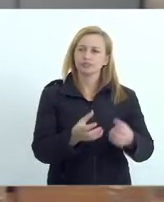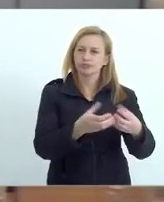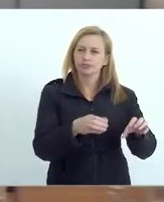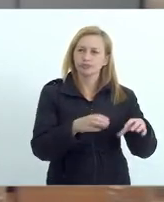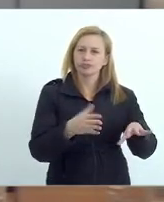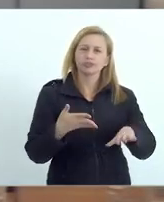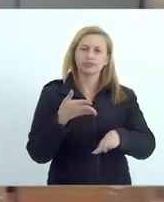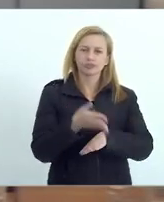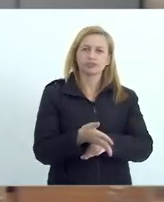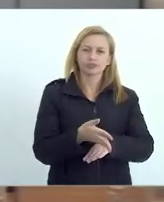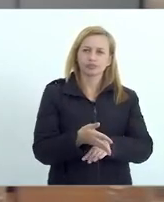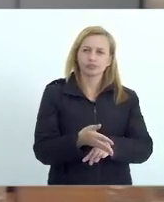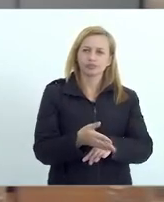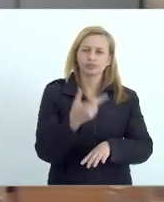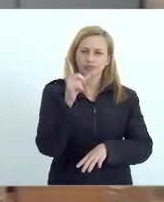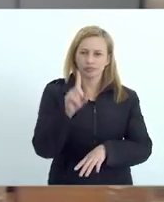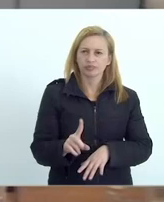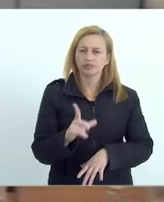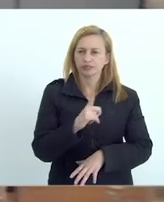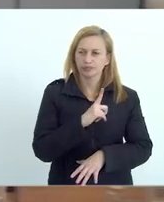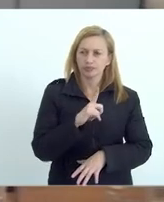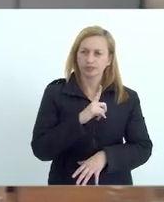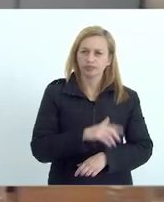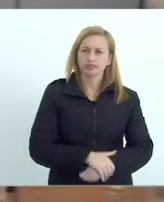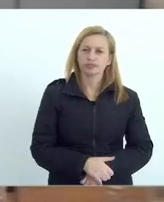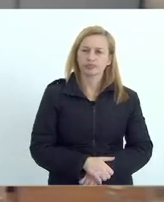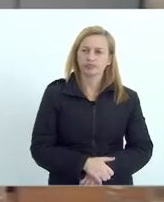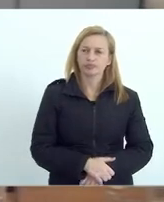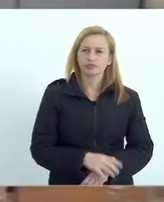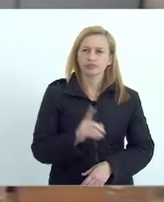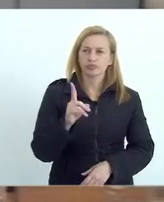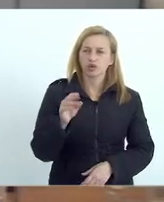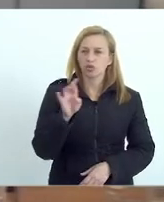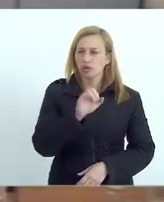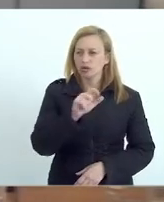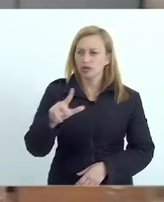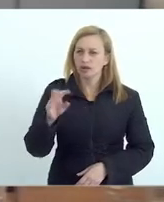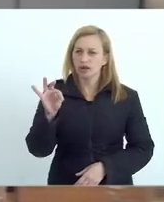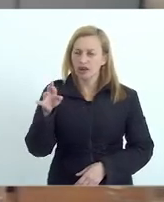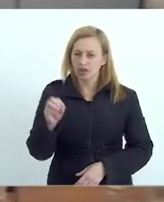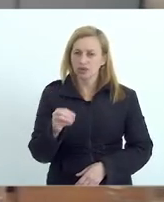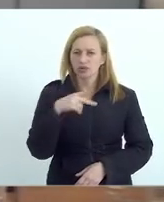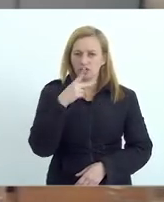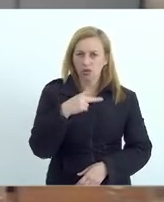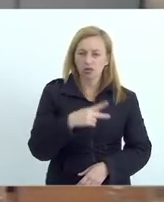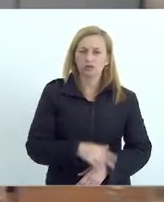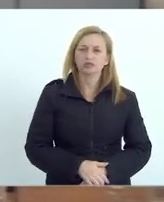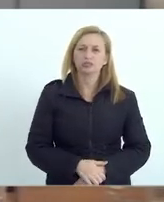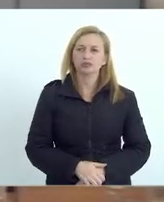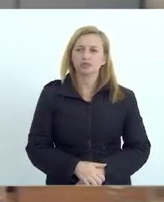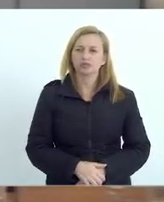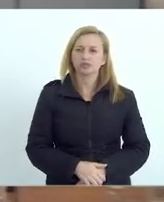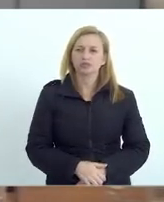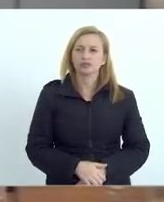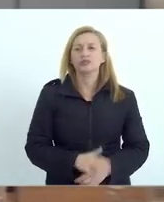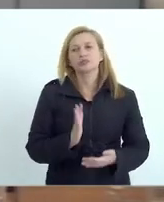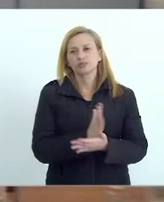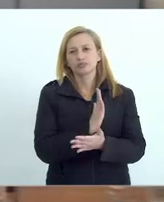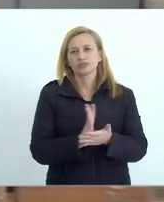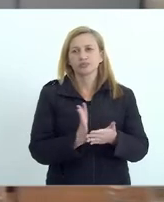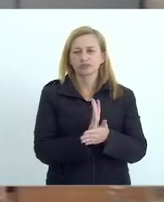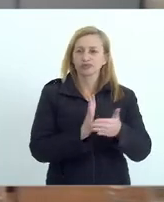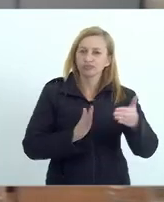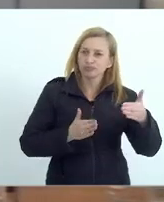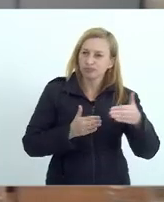concursados que tem o direito conforme o nosso Coronel Leandro Monteiro Aqui externou nós temos alguns